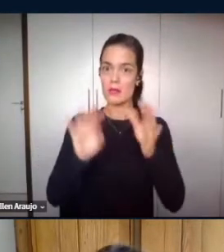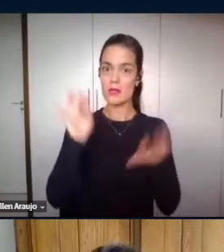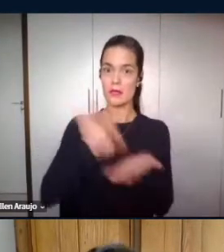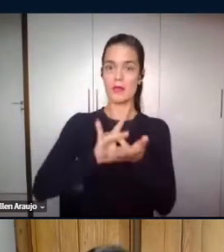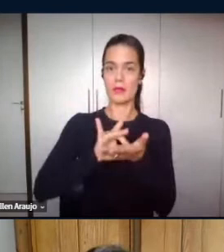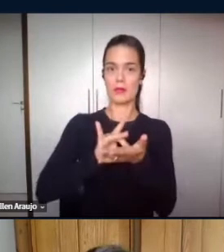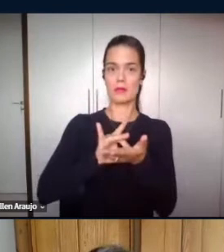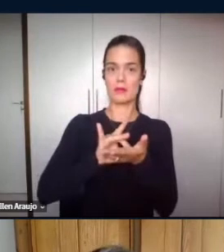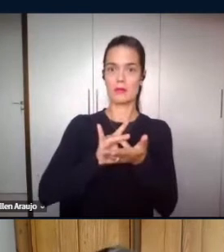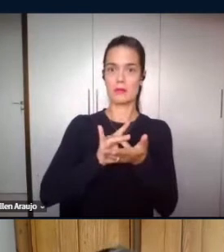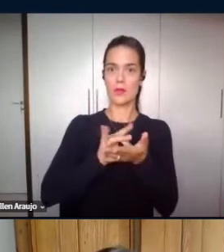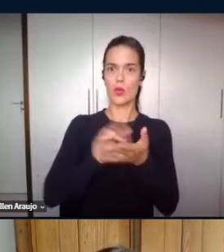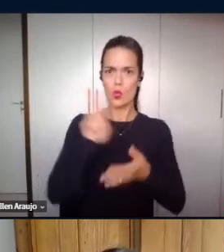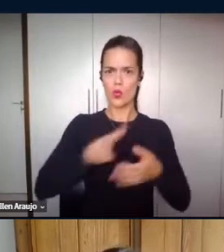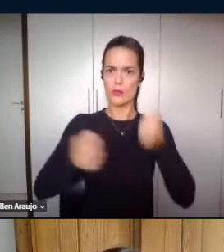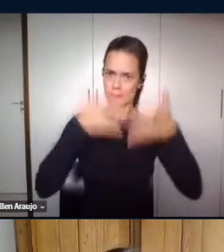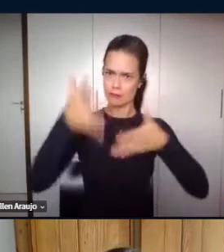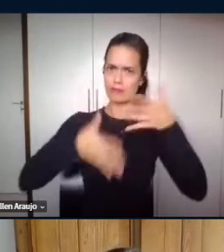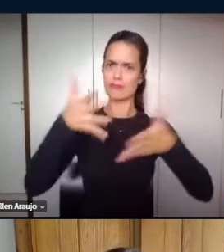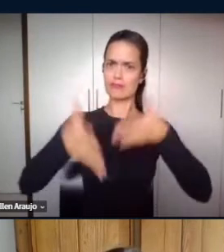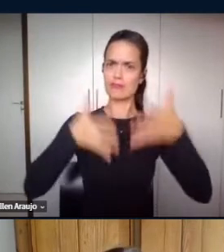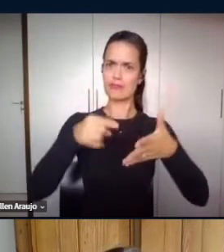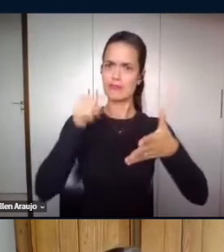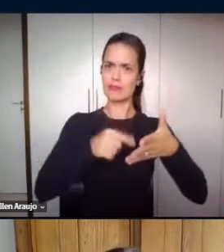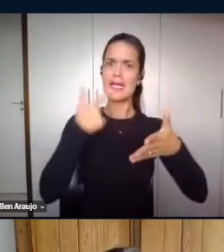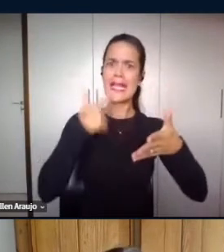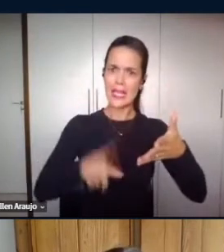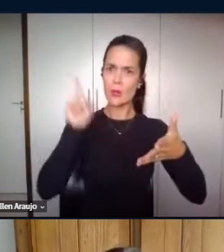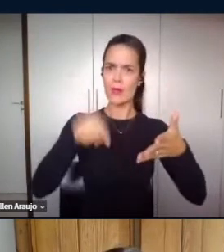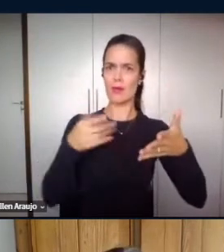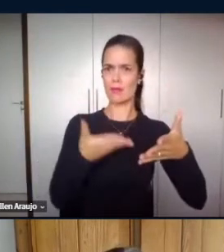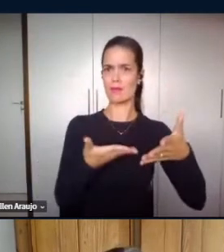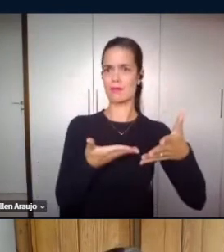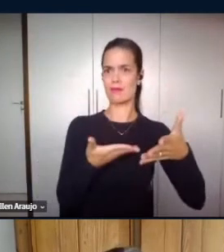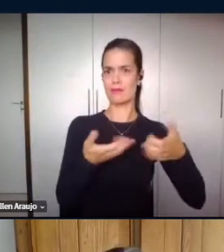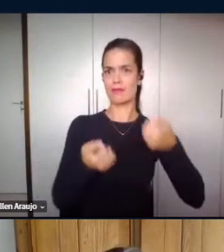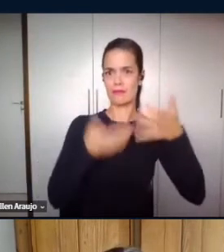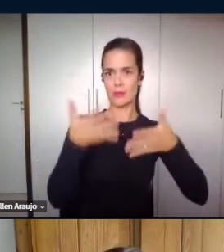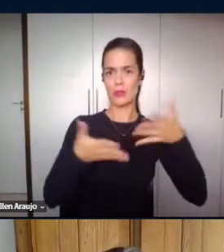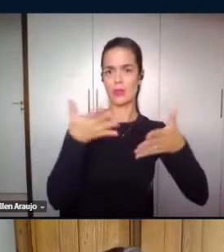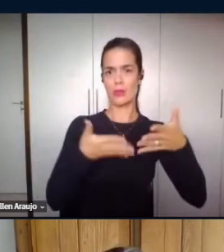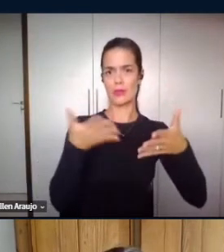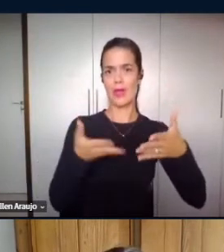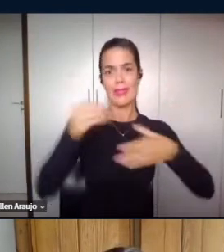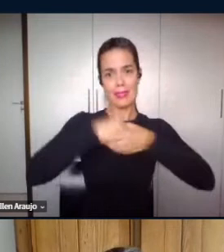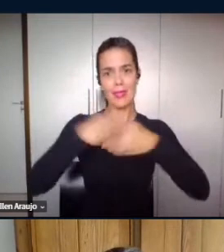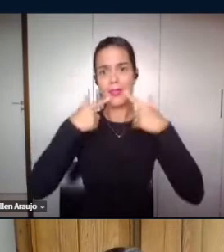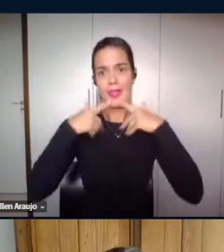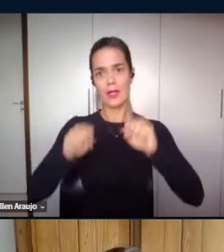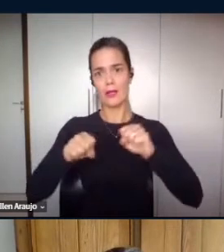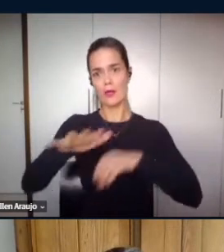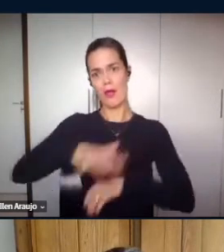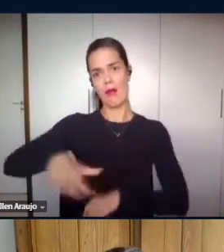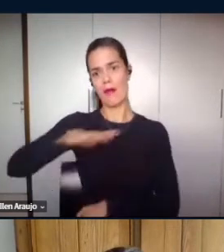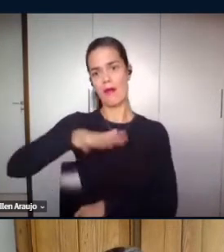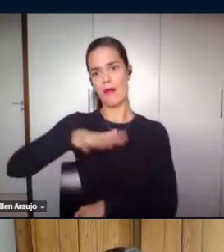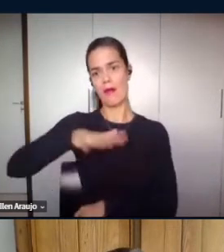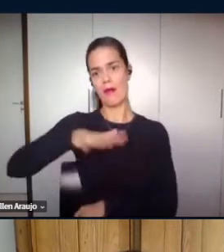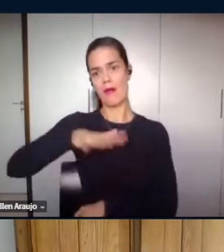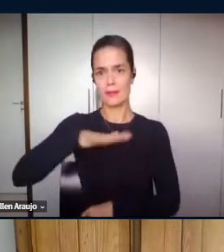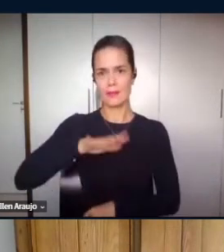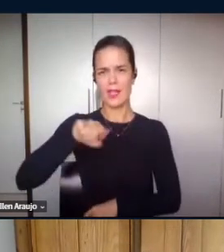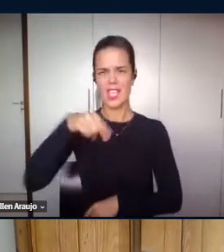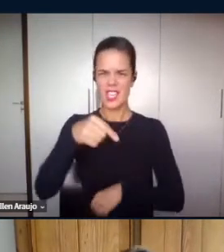língua de sinais. Língua de sinais é uma língua que está na linguística, tá? Depois eu